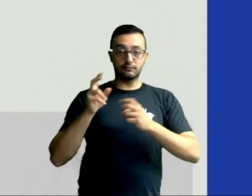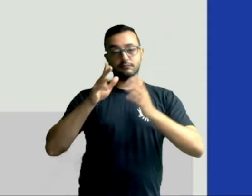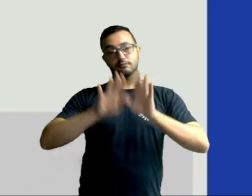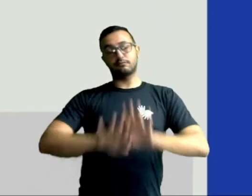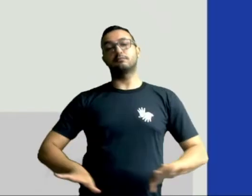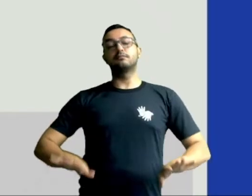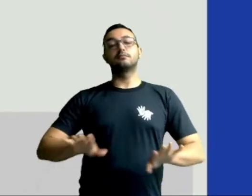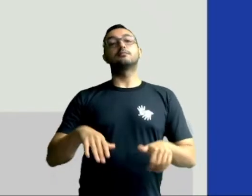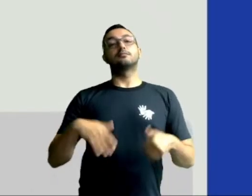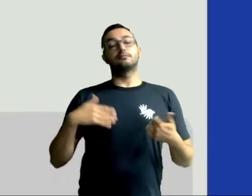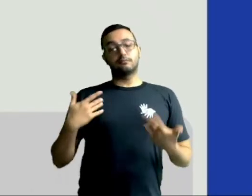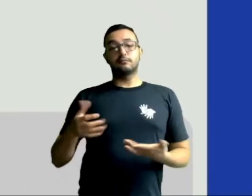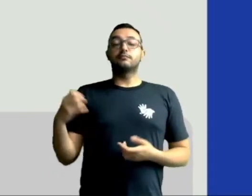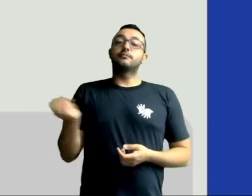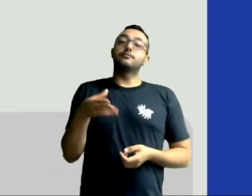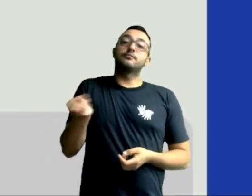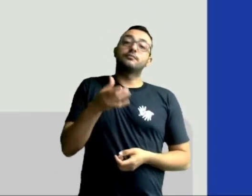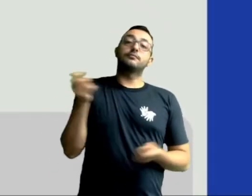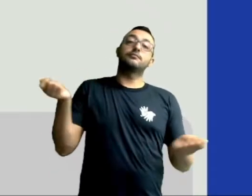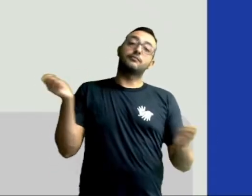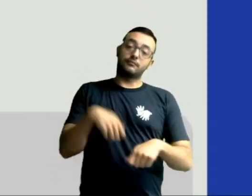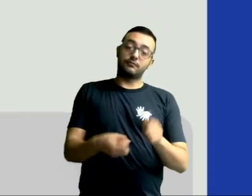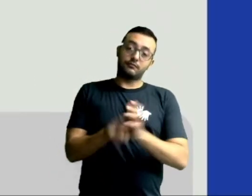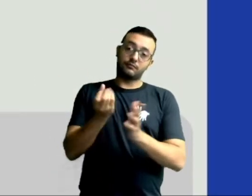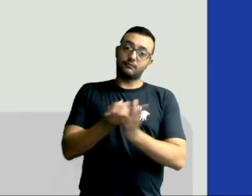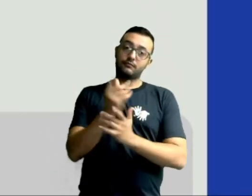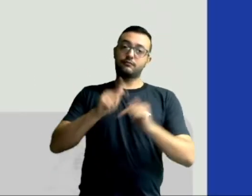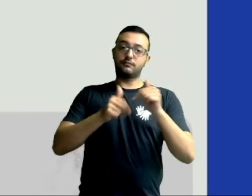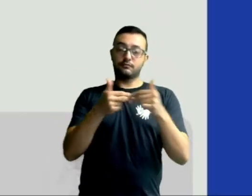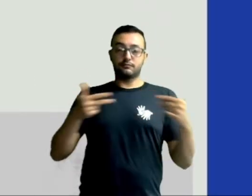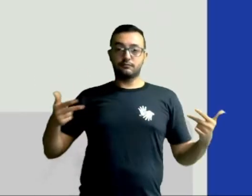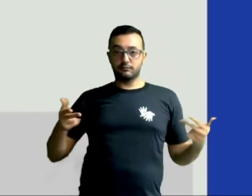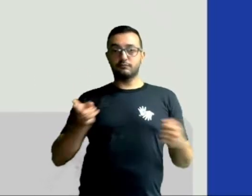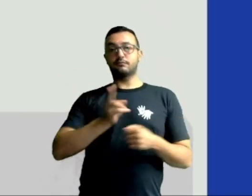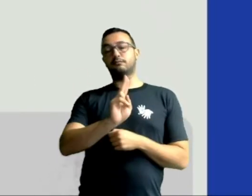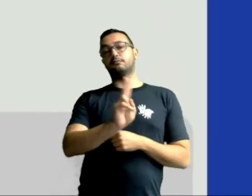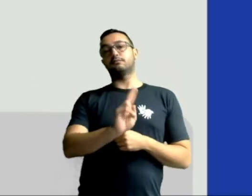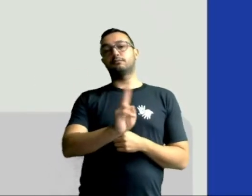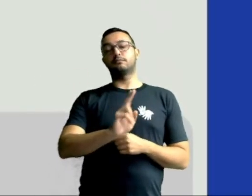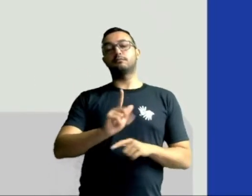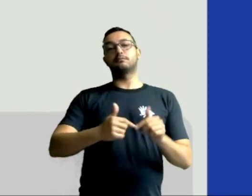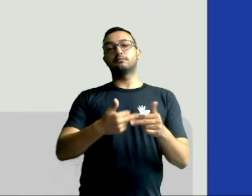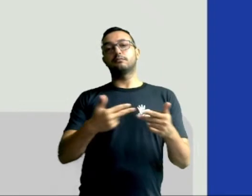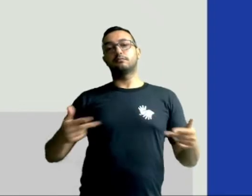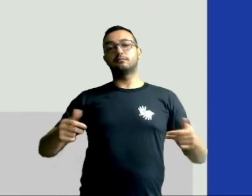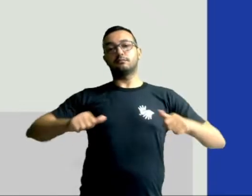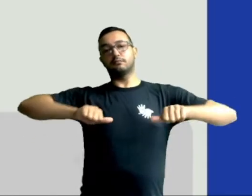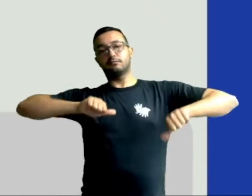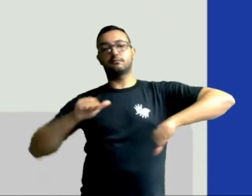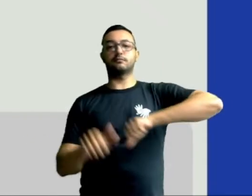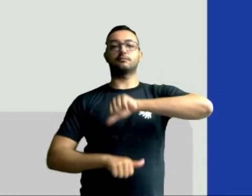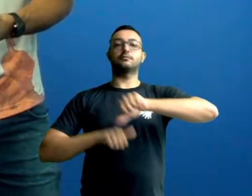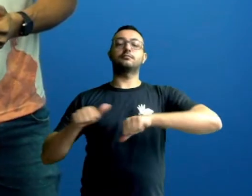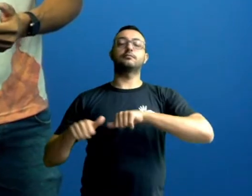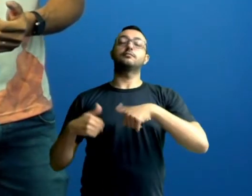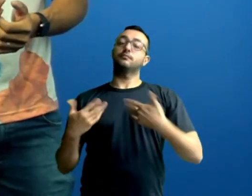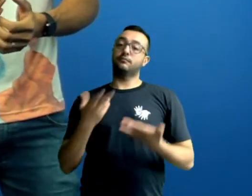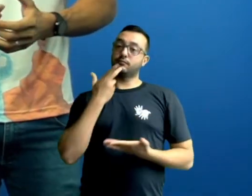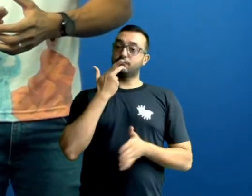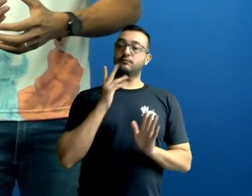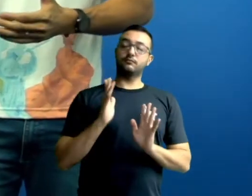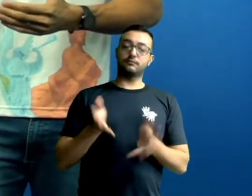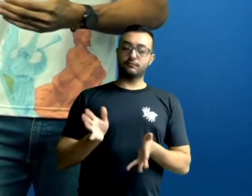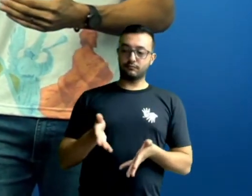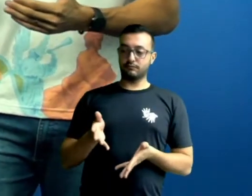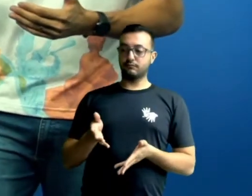espécie. E essa inovação vai permitir a criação de produtos chamados de produtos transgênicos. Justamente aquilo que eu tinha falado